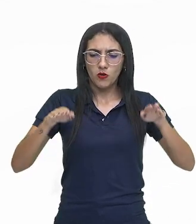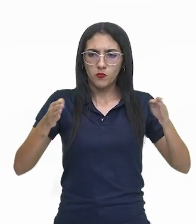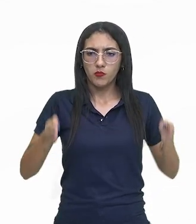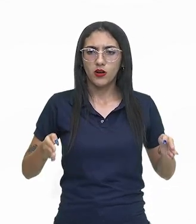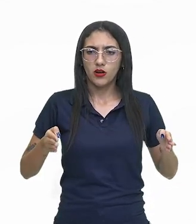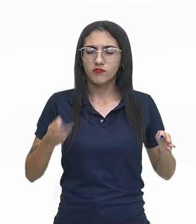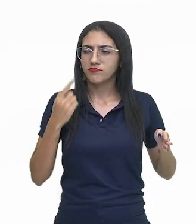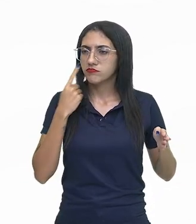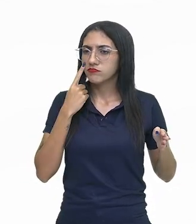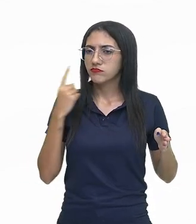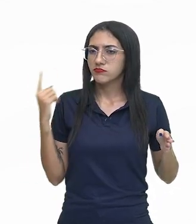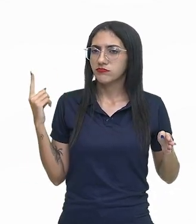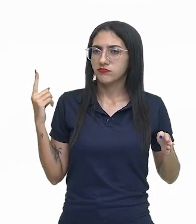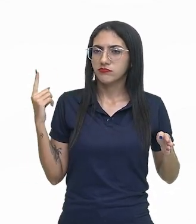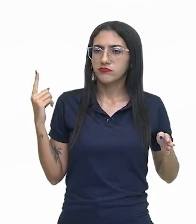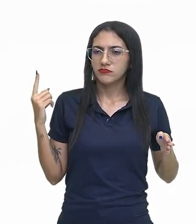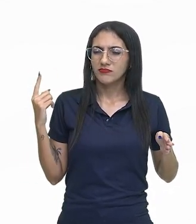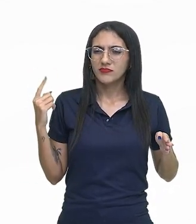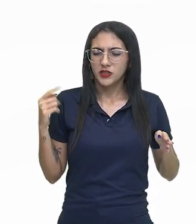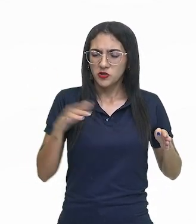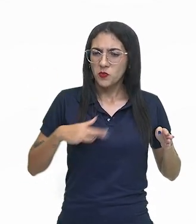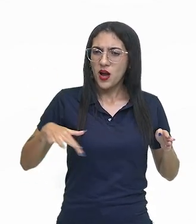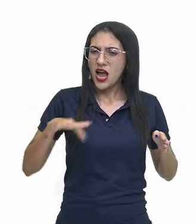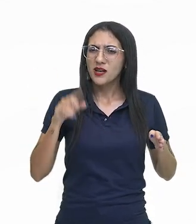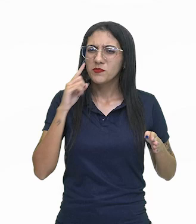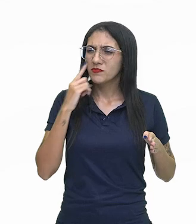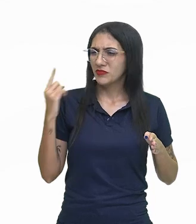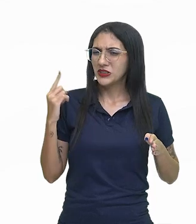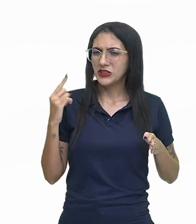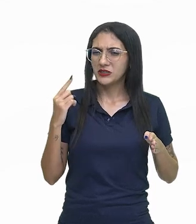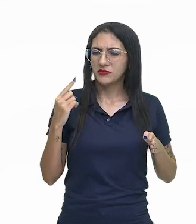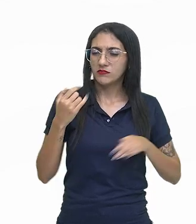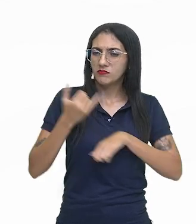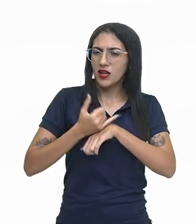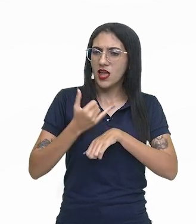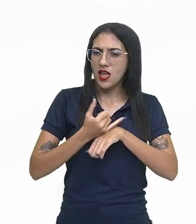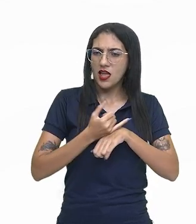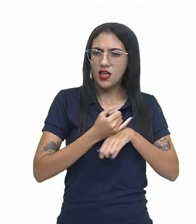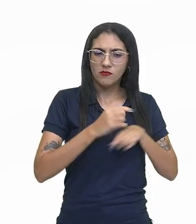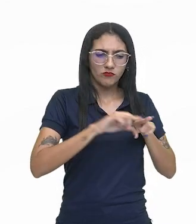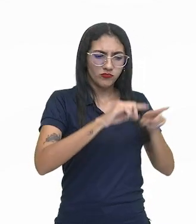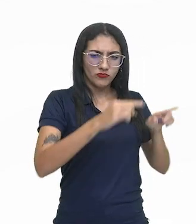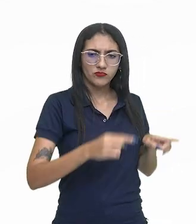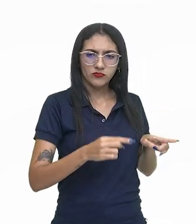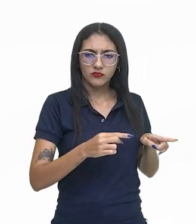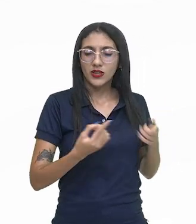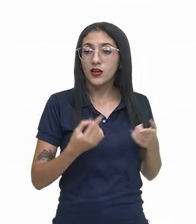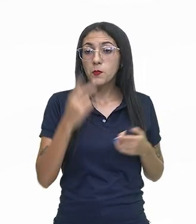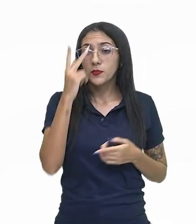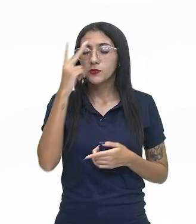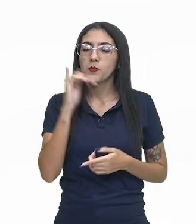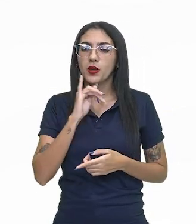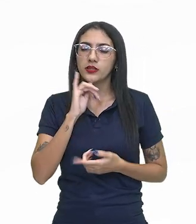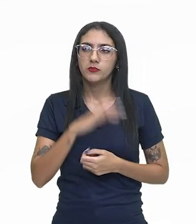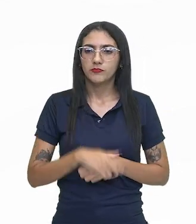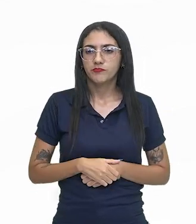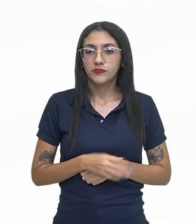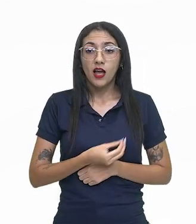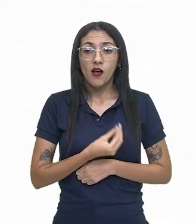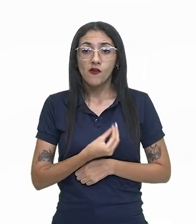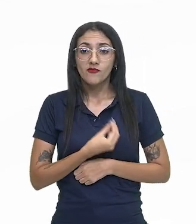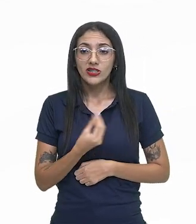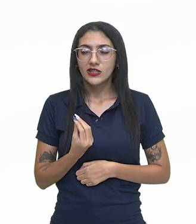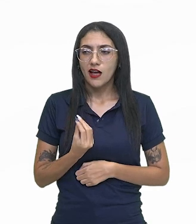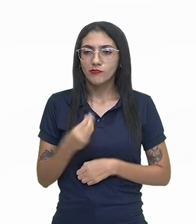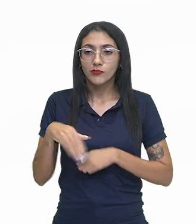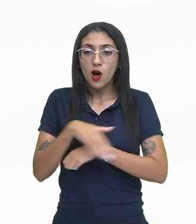um banco, provavelmente de praça, só que ele tem essas divisórias ali. Então, uma pessoa que vive em situação de rua, ela não consegue